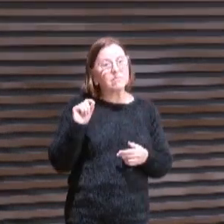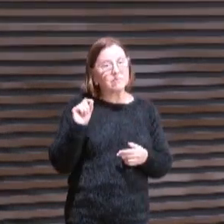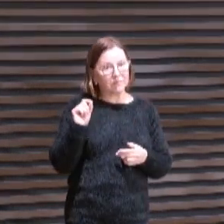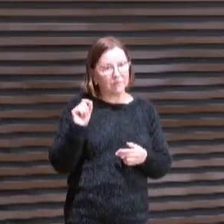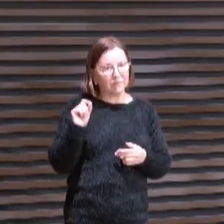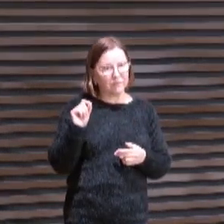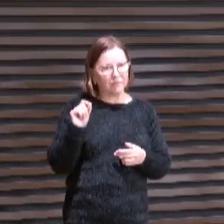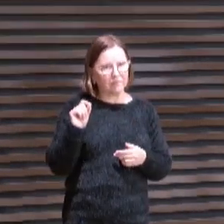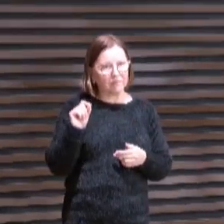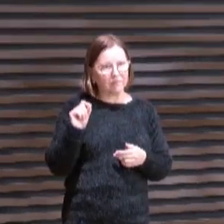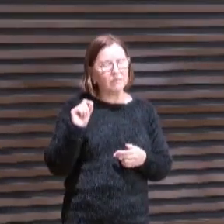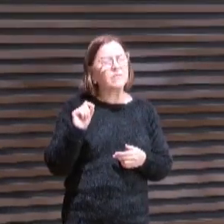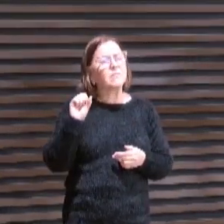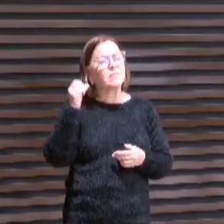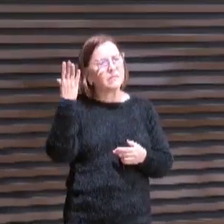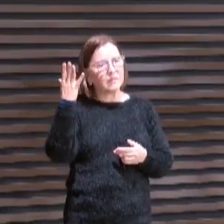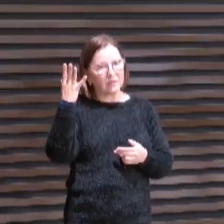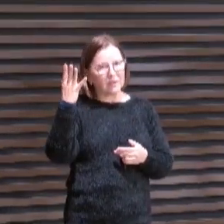está acontecendo.